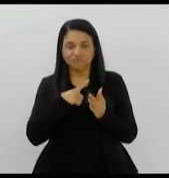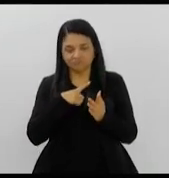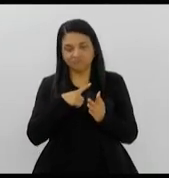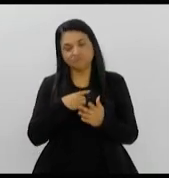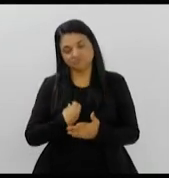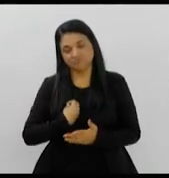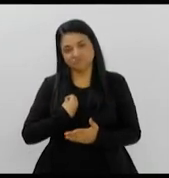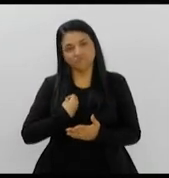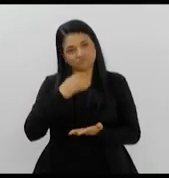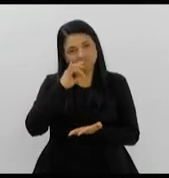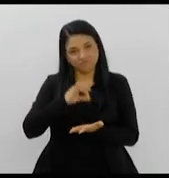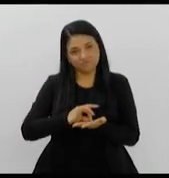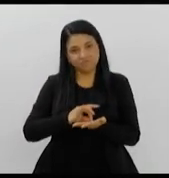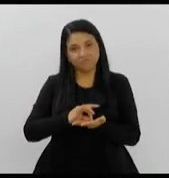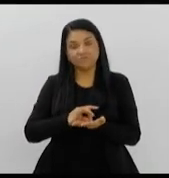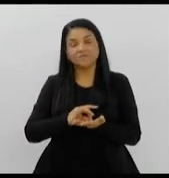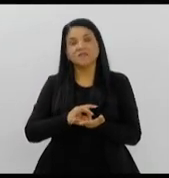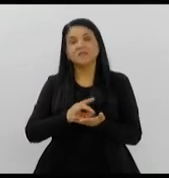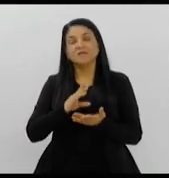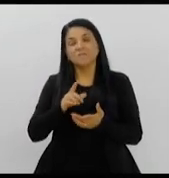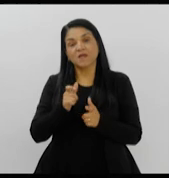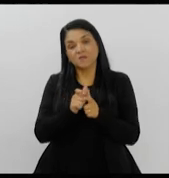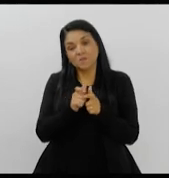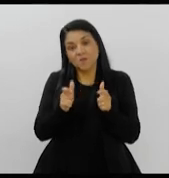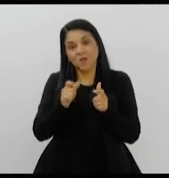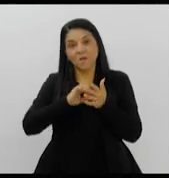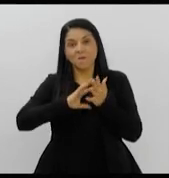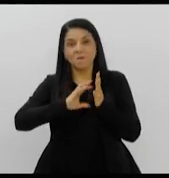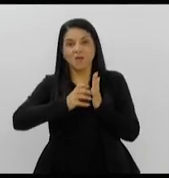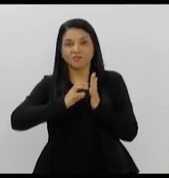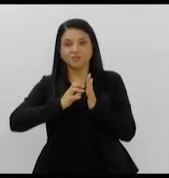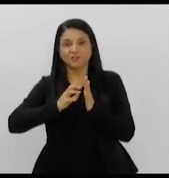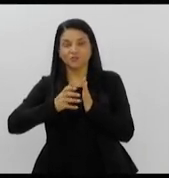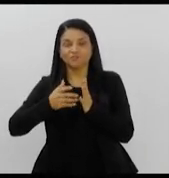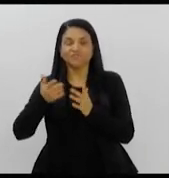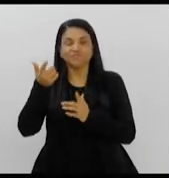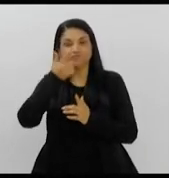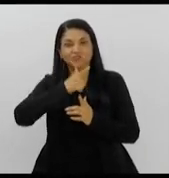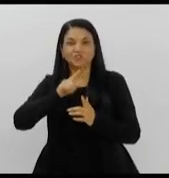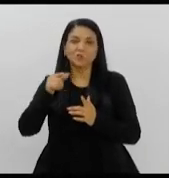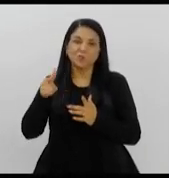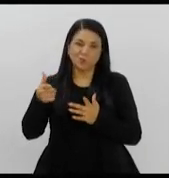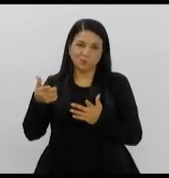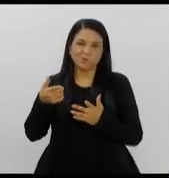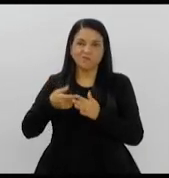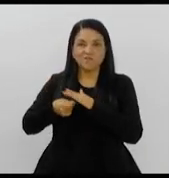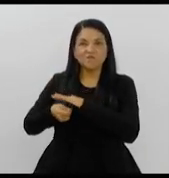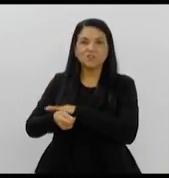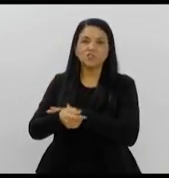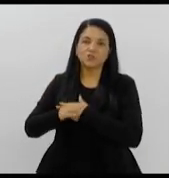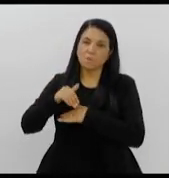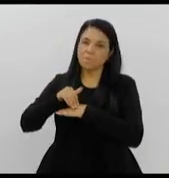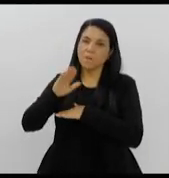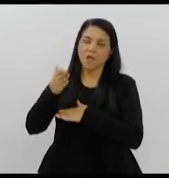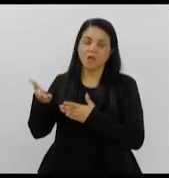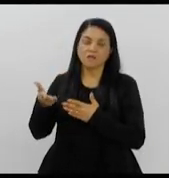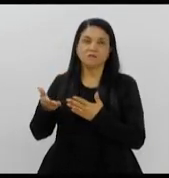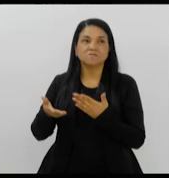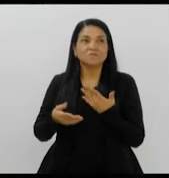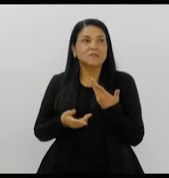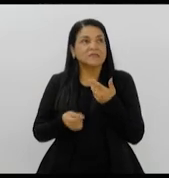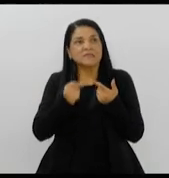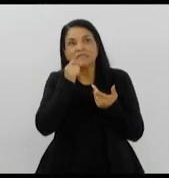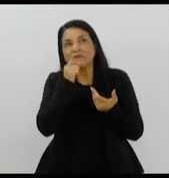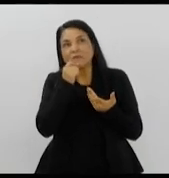existentes. Mas, evidentemente, é um desequilíbrio para quem concorre com 50 mil